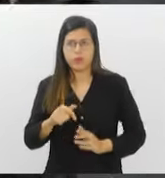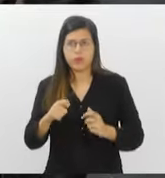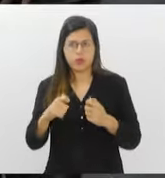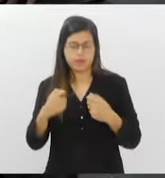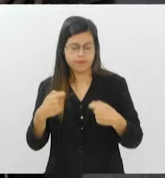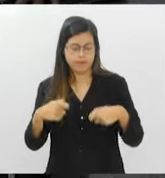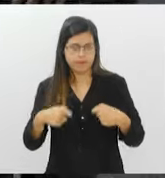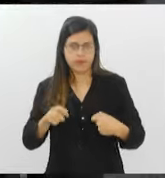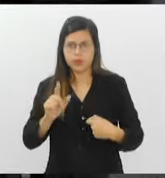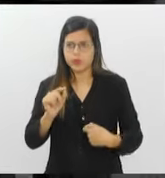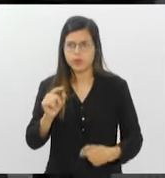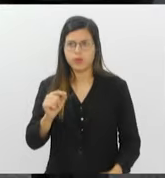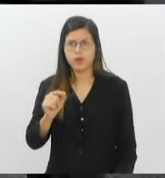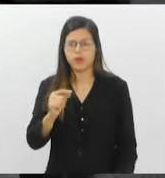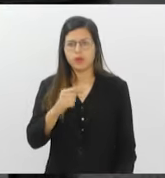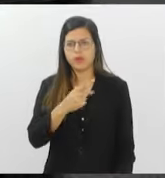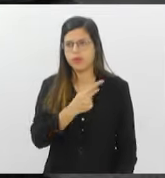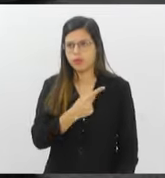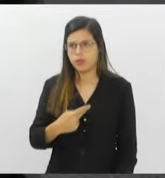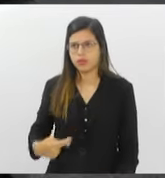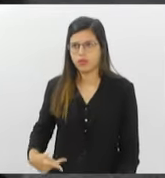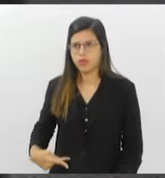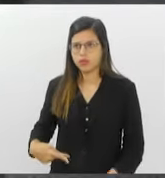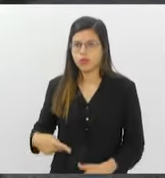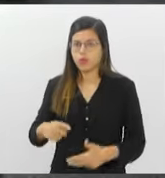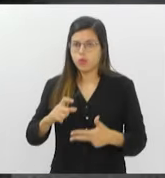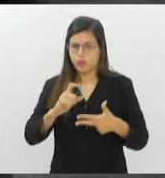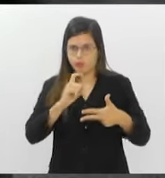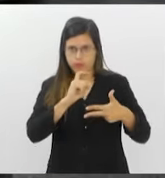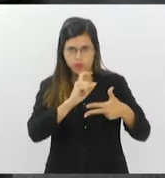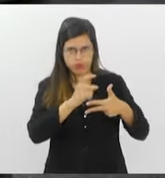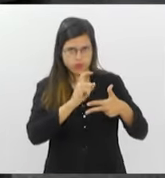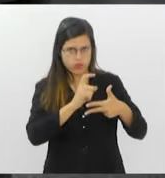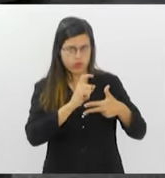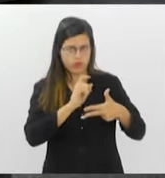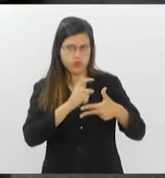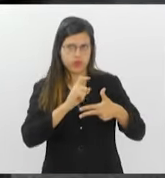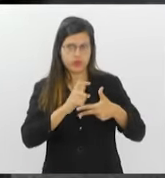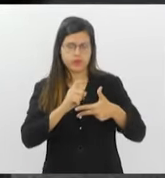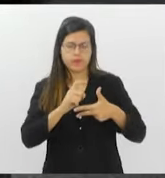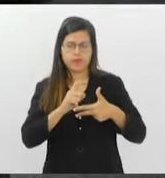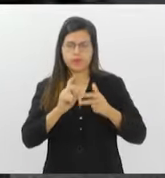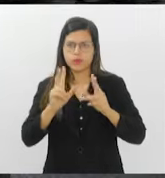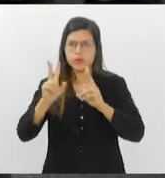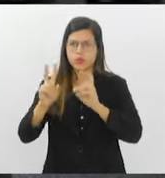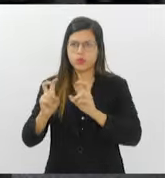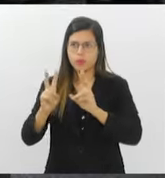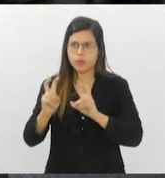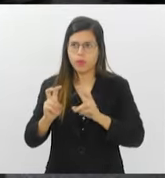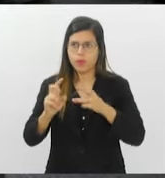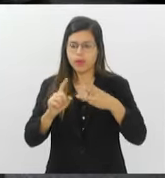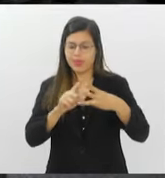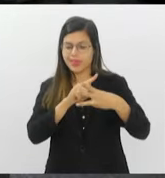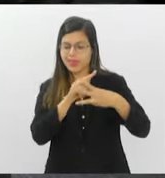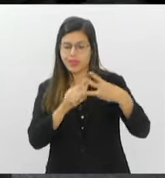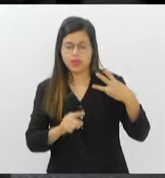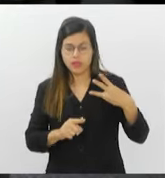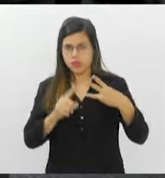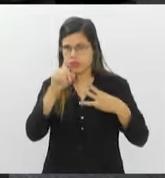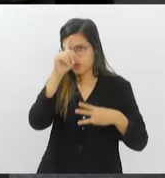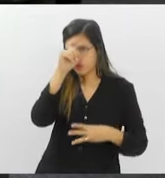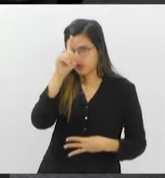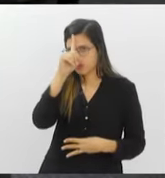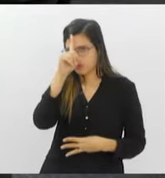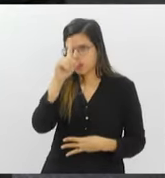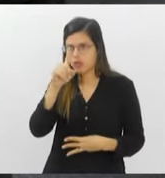senhor presidente, que faz o Poder Executivo é em relação a 3 hospitais.